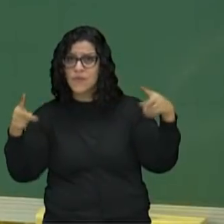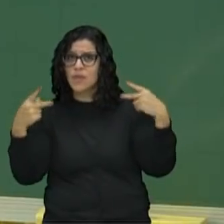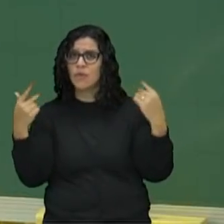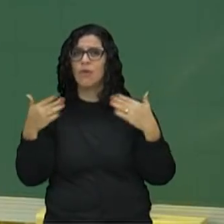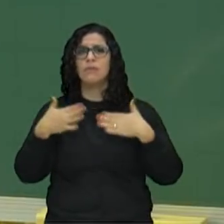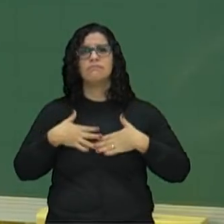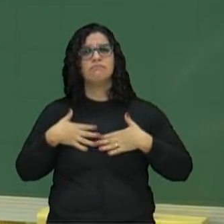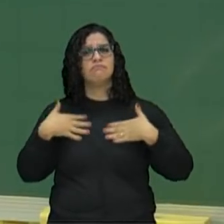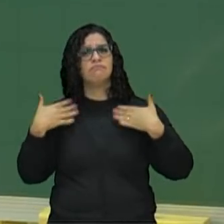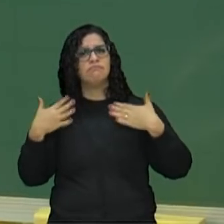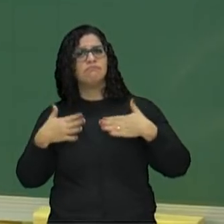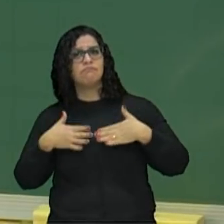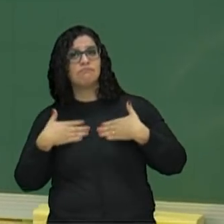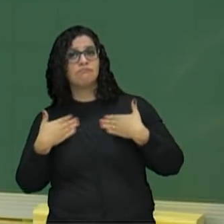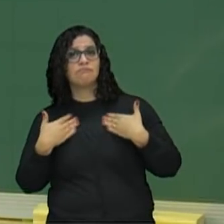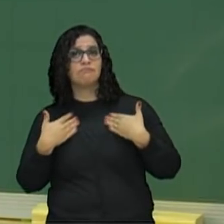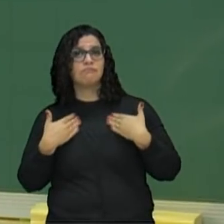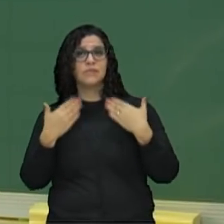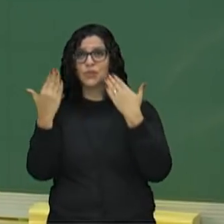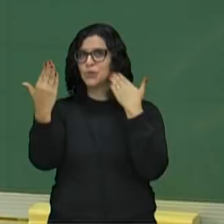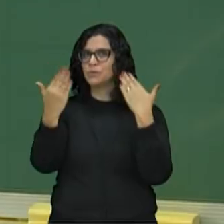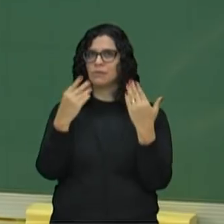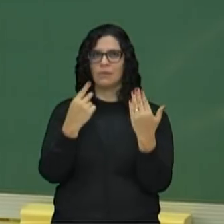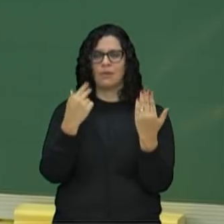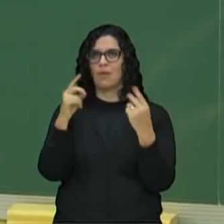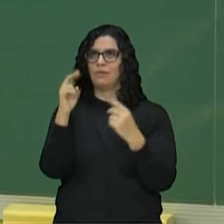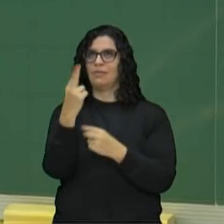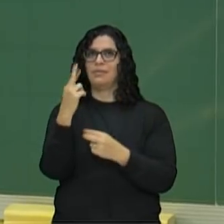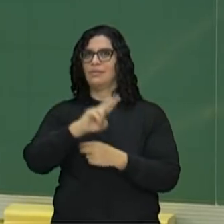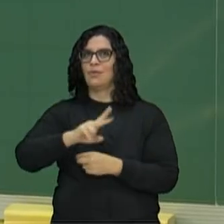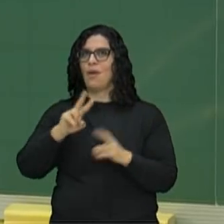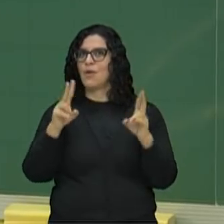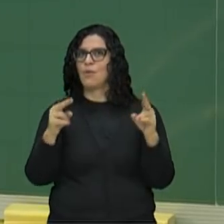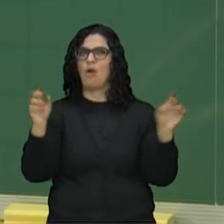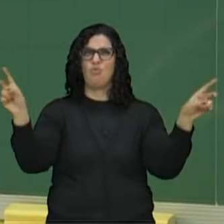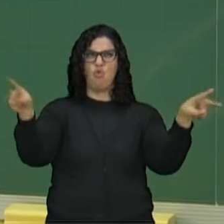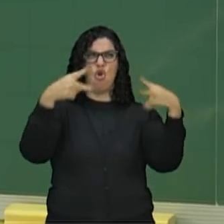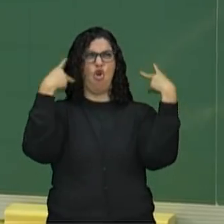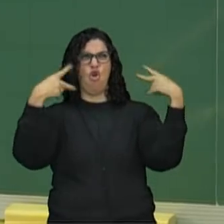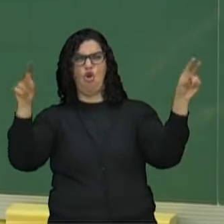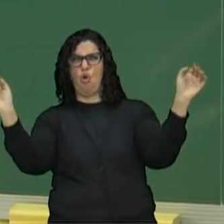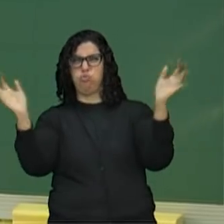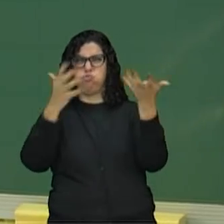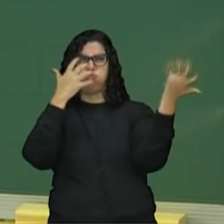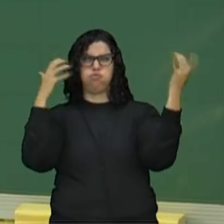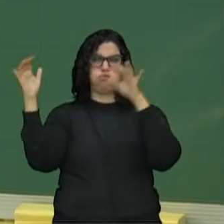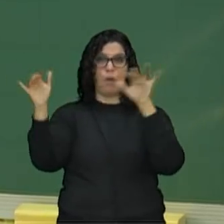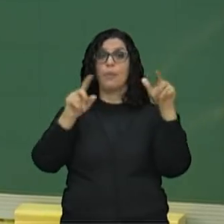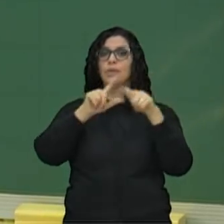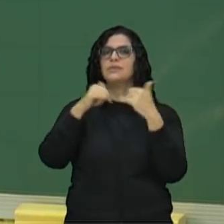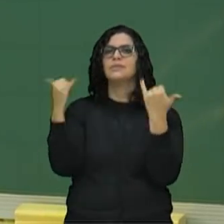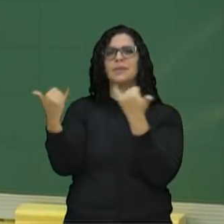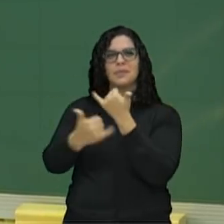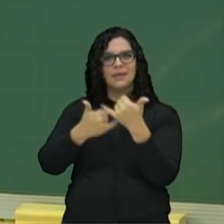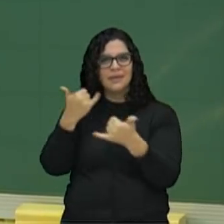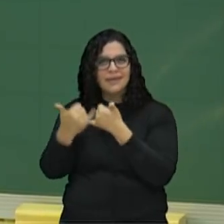é leve e é incomparável com uma tempestade, não é? Então foi ali uma brincadeirinha ali